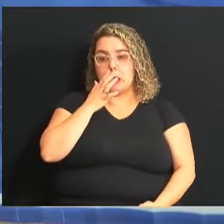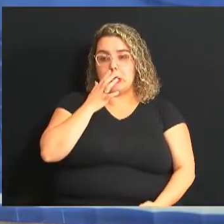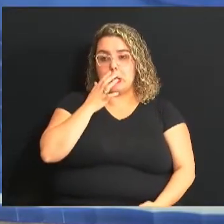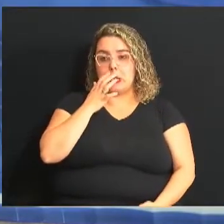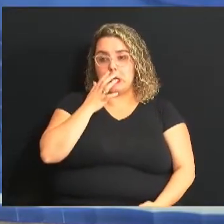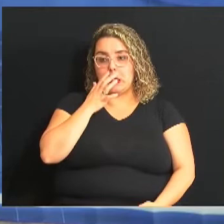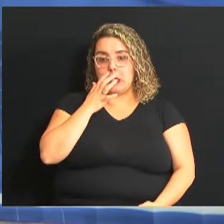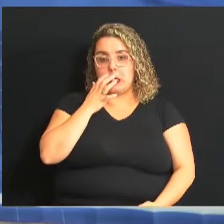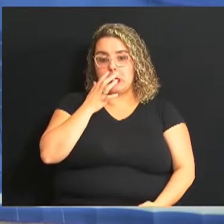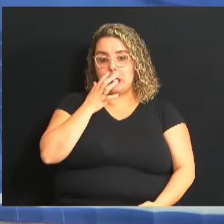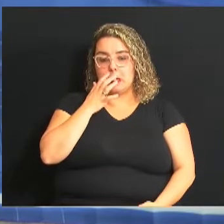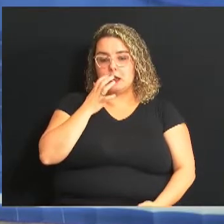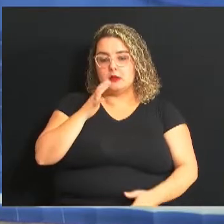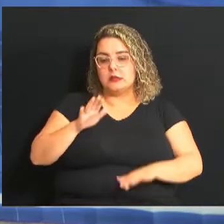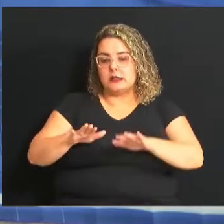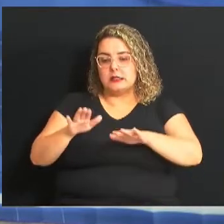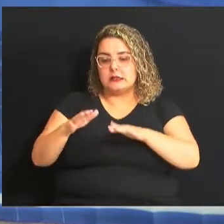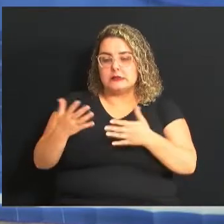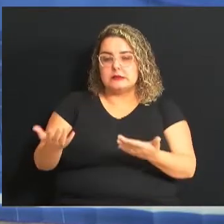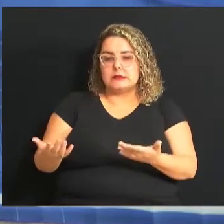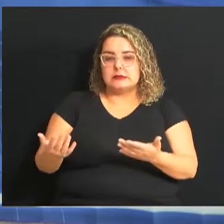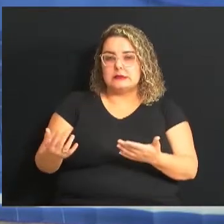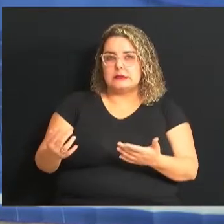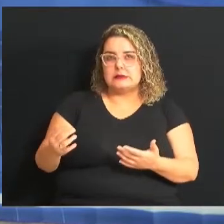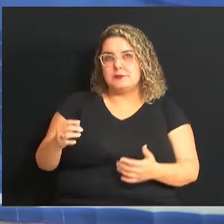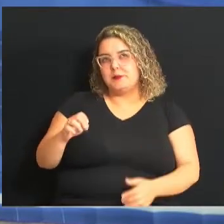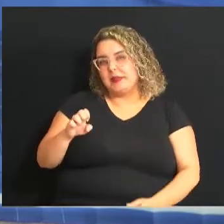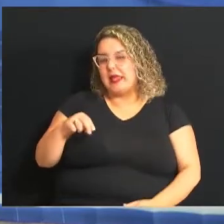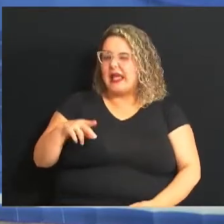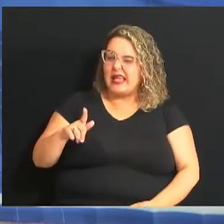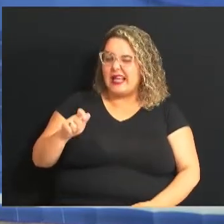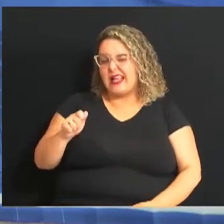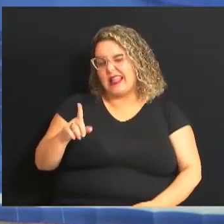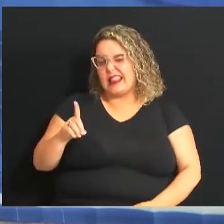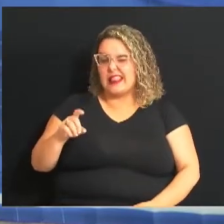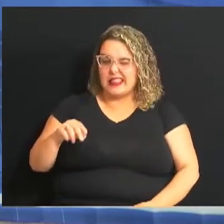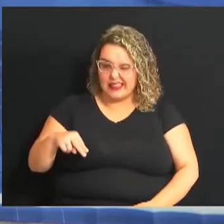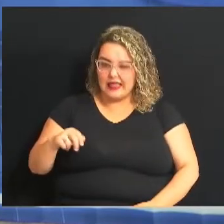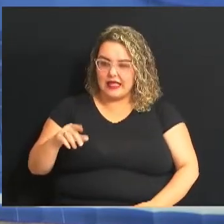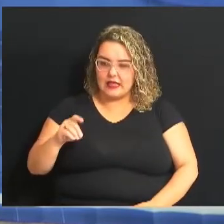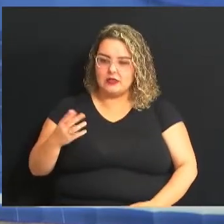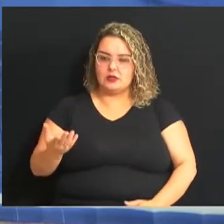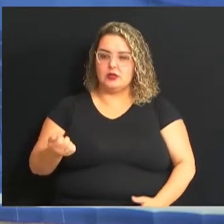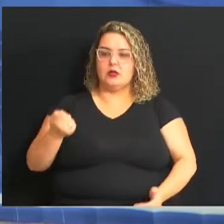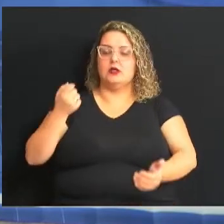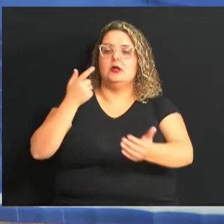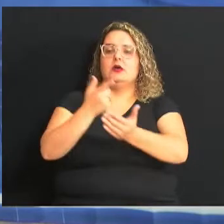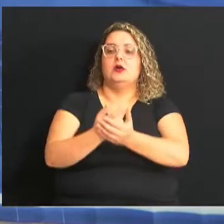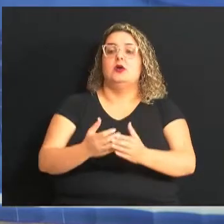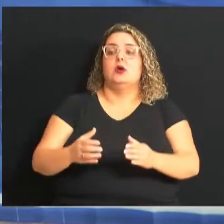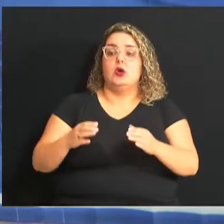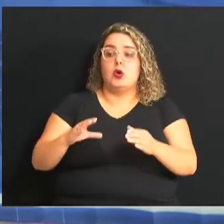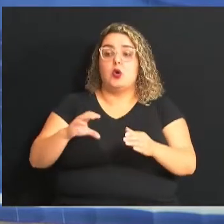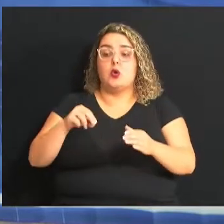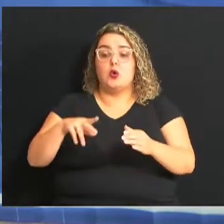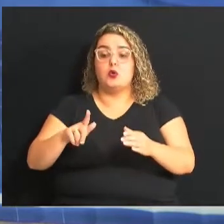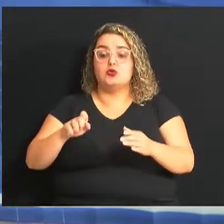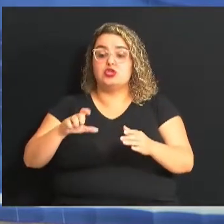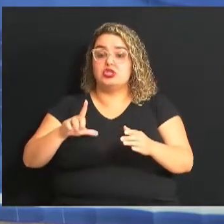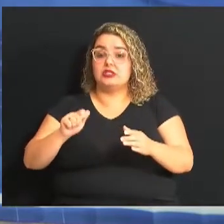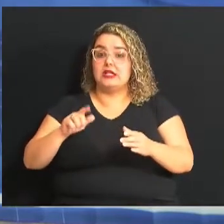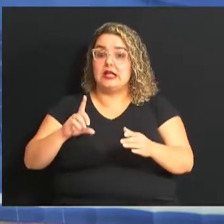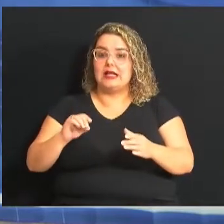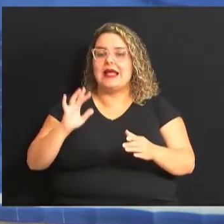acho que enganado, modo de dizer, não sei se a gente pode falar assim, porque a gente está comprando aquela comida congelada, achando que está